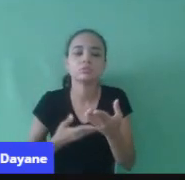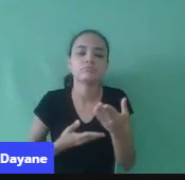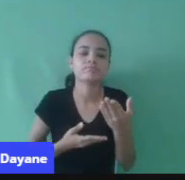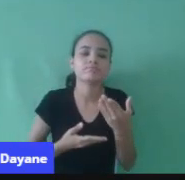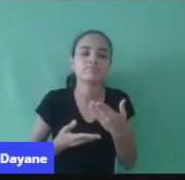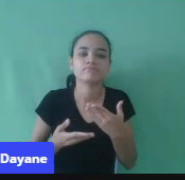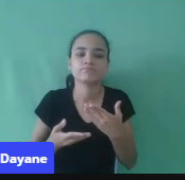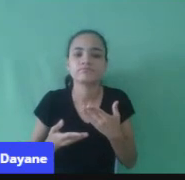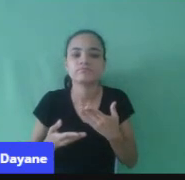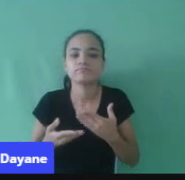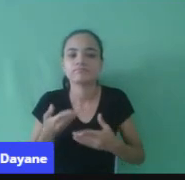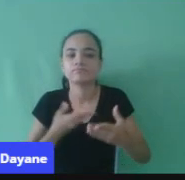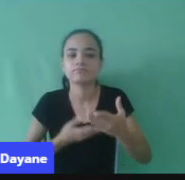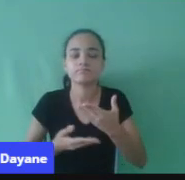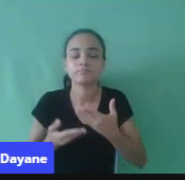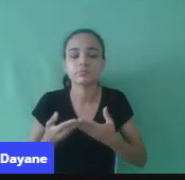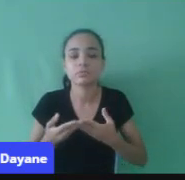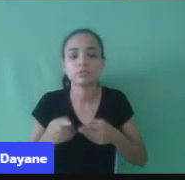como